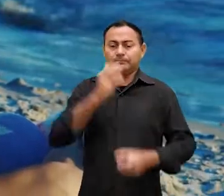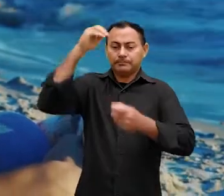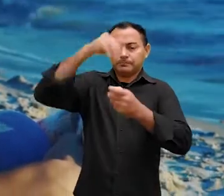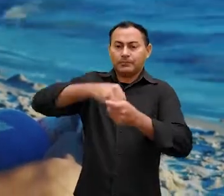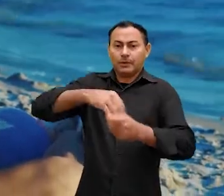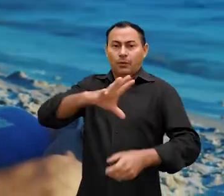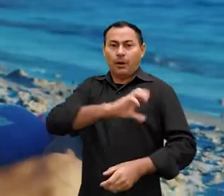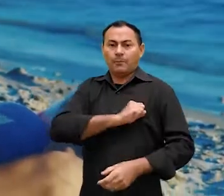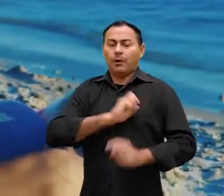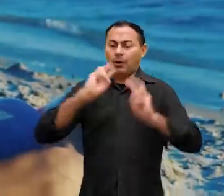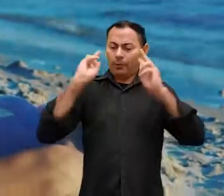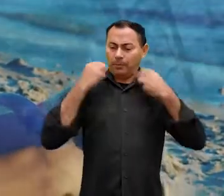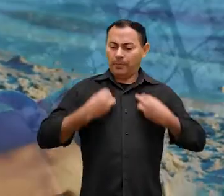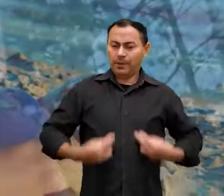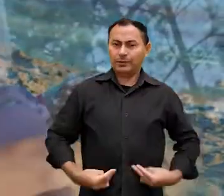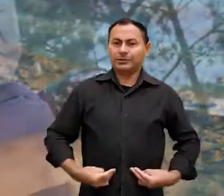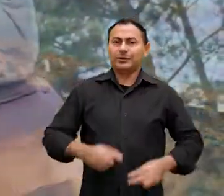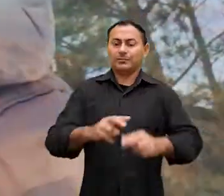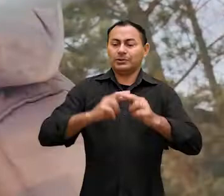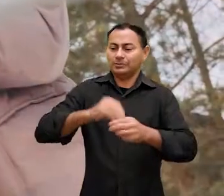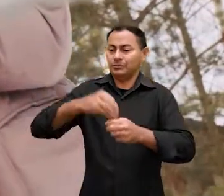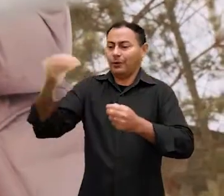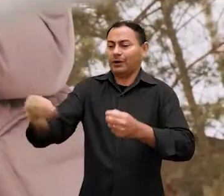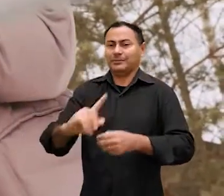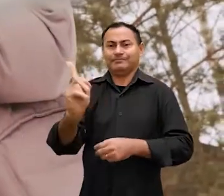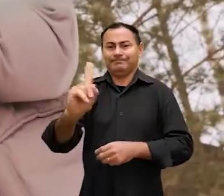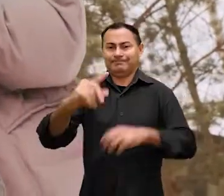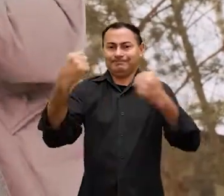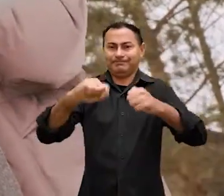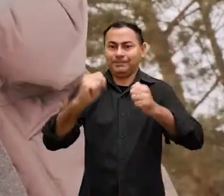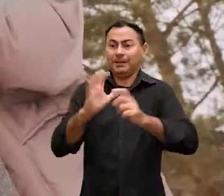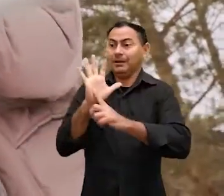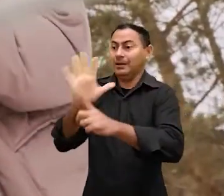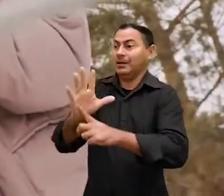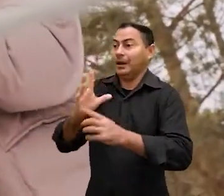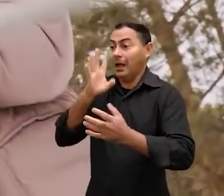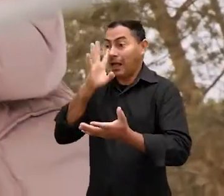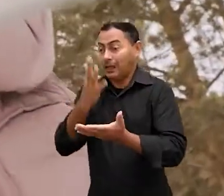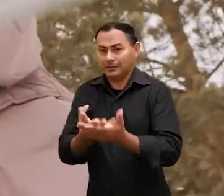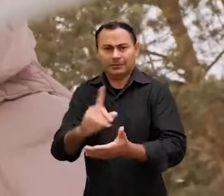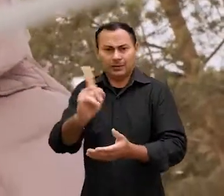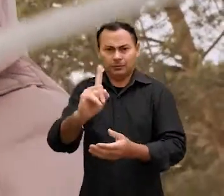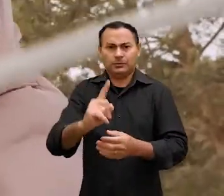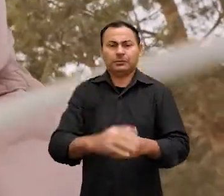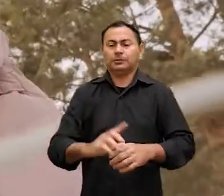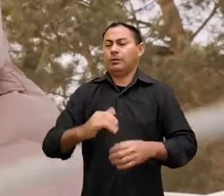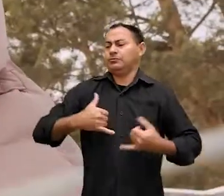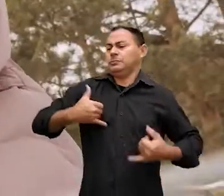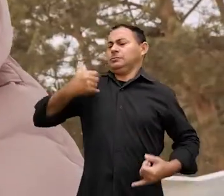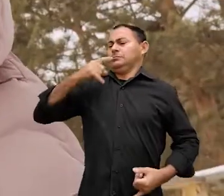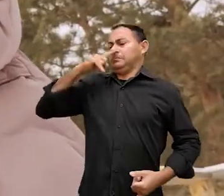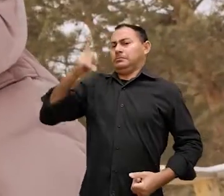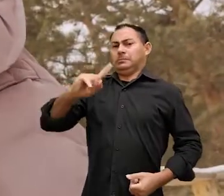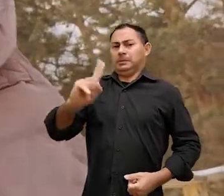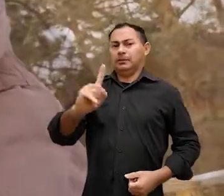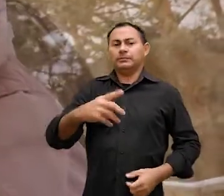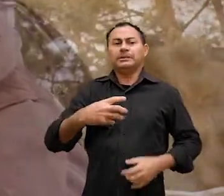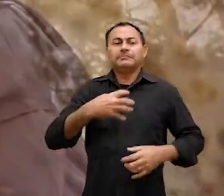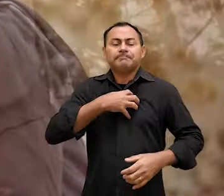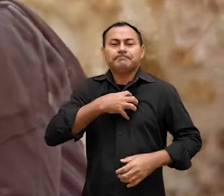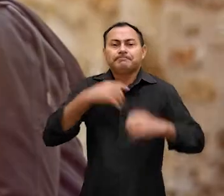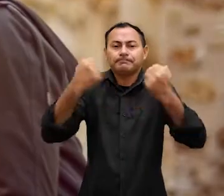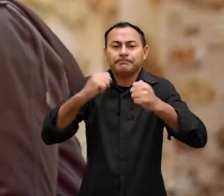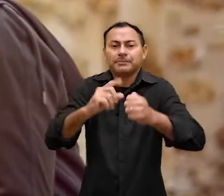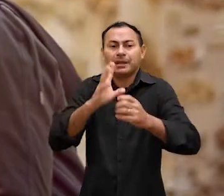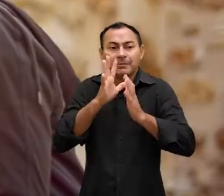Interiormente o amor é humilde, por isso exteriormente não precisa impressionar ninguém. Não é orgulhoso, não sente a necessidade